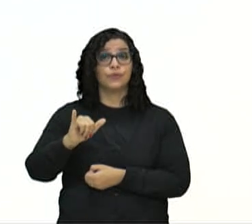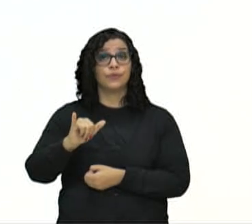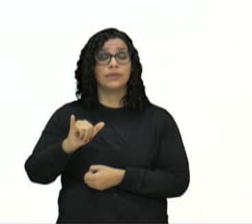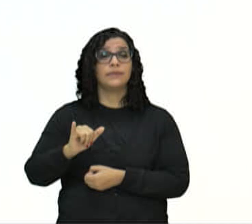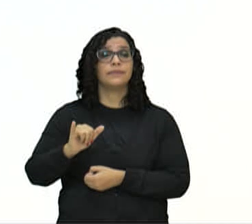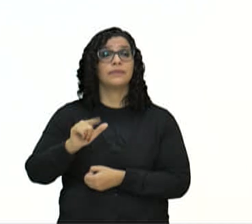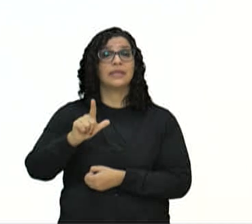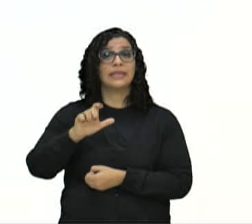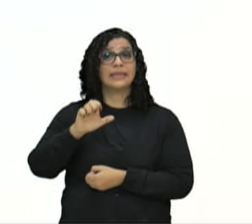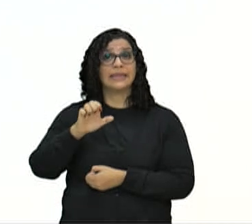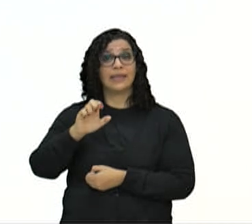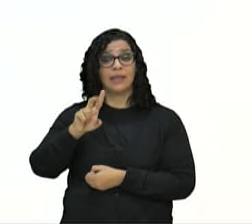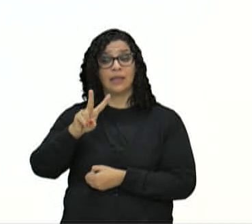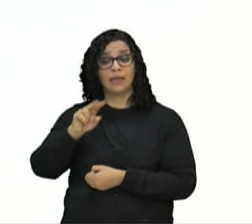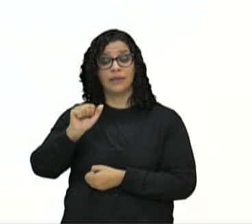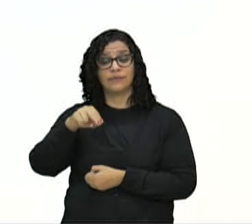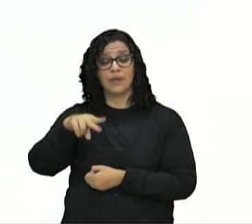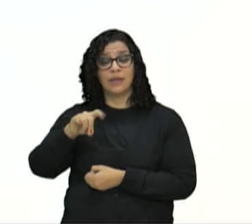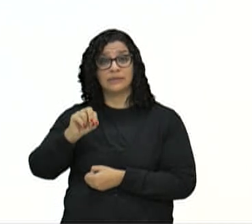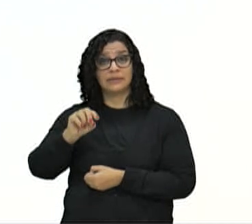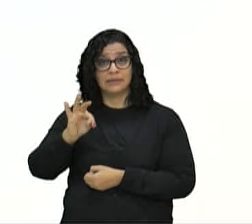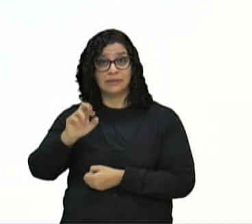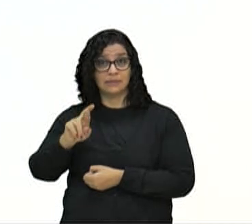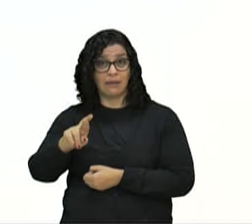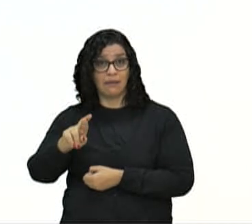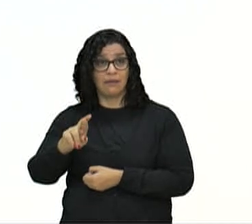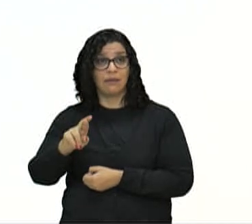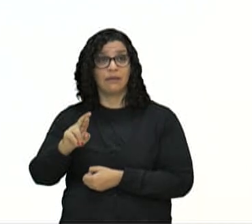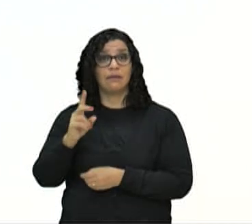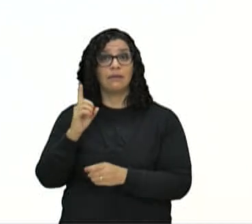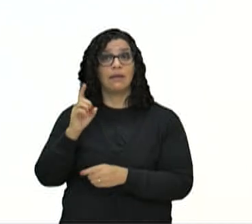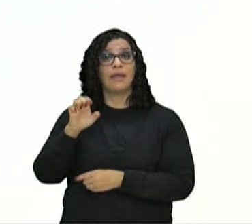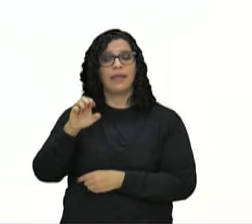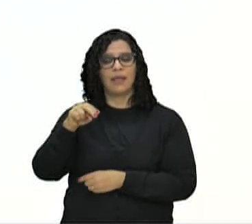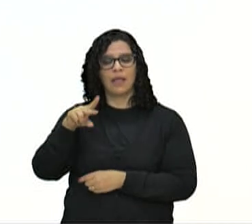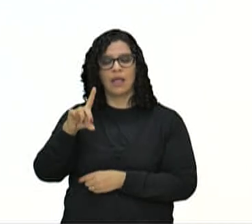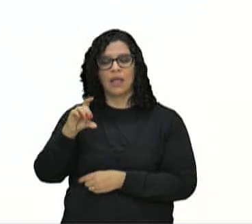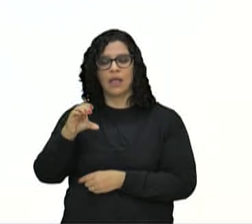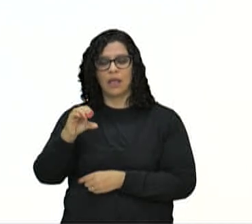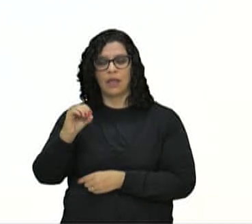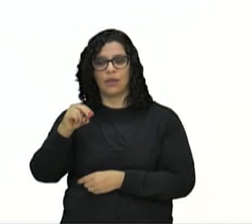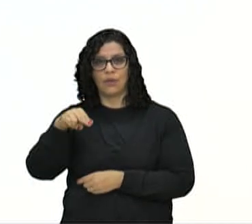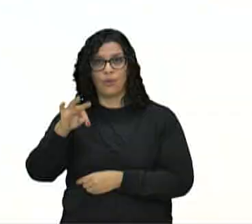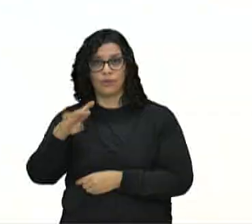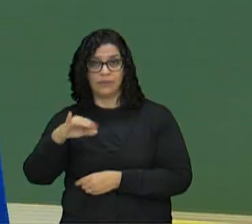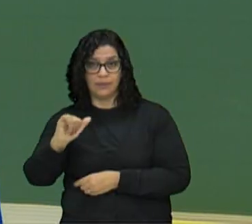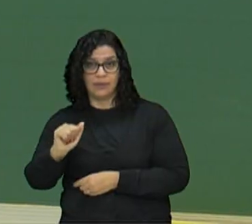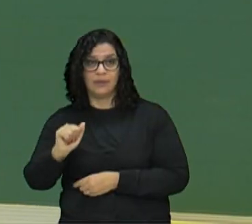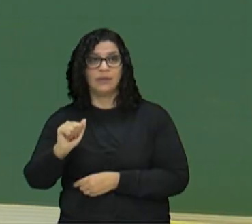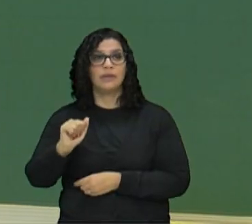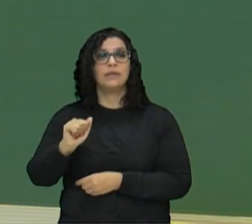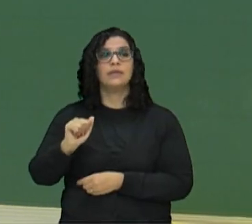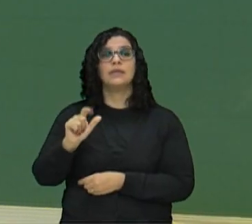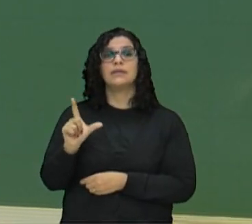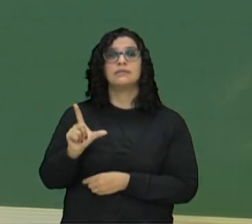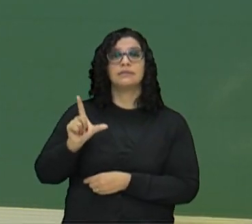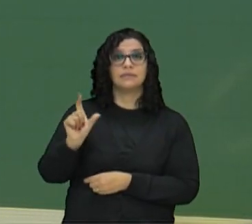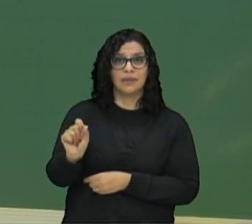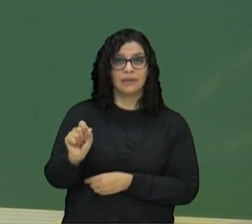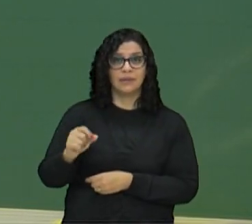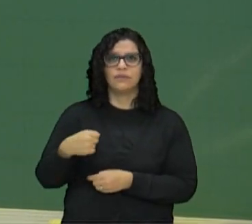levantar, encontrei, estava, sair. Se você destacou esses